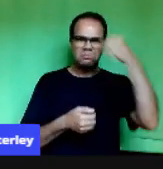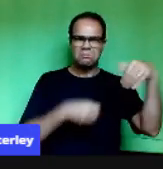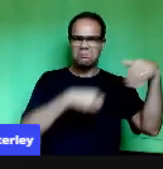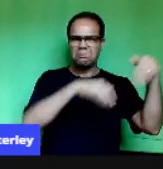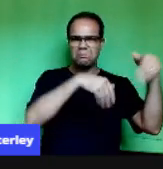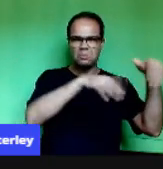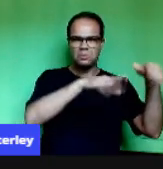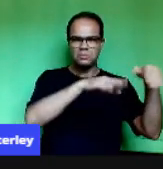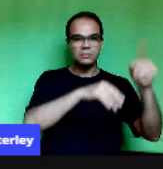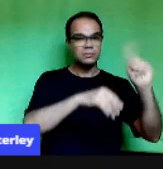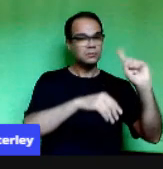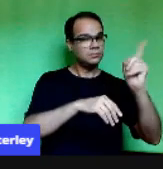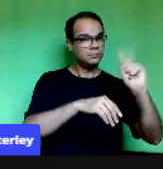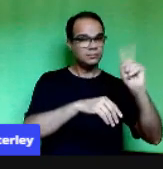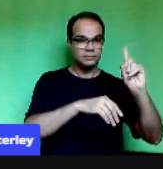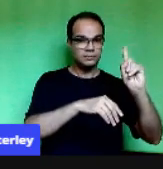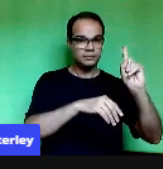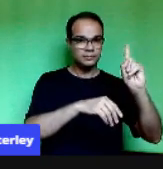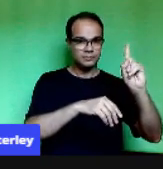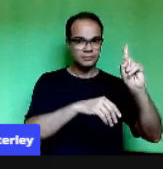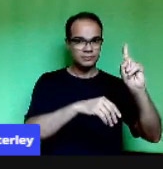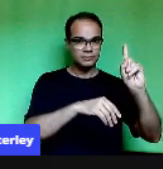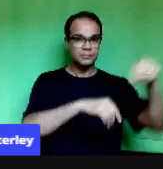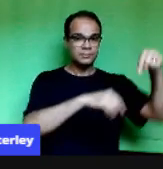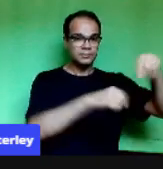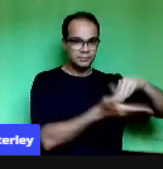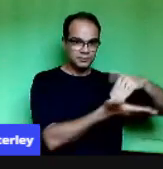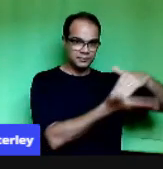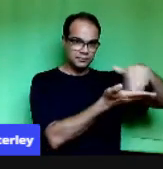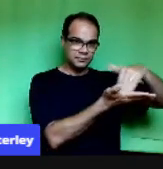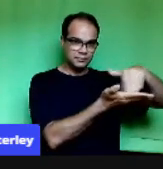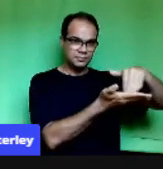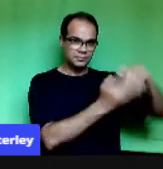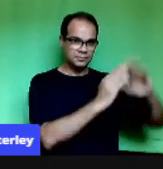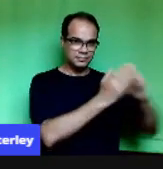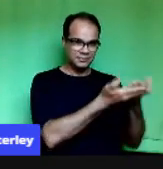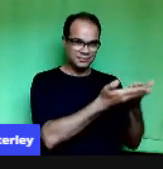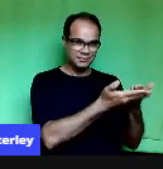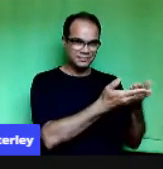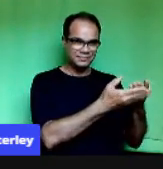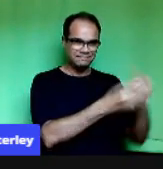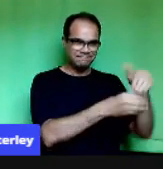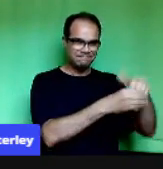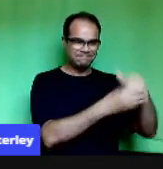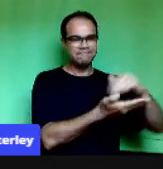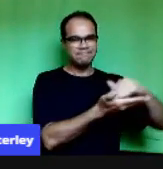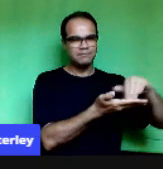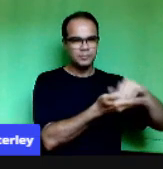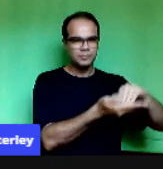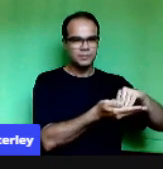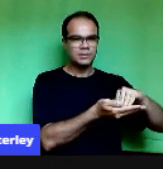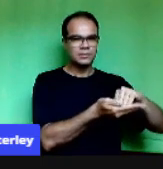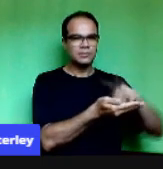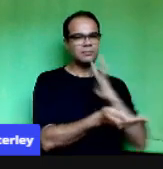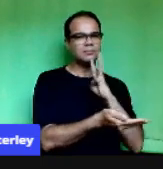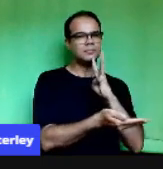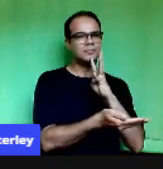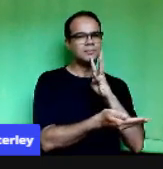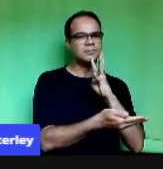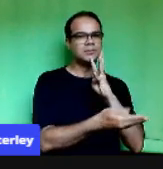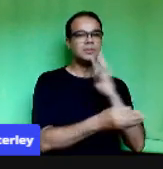organização, desde a secretaria, para levar esse atendimento ao nosso estudante, mas de uma maneira segura e possível. E